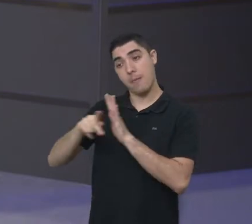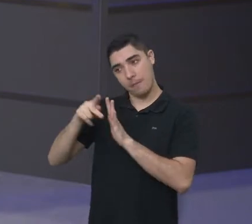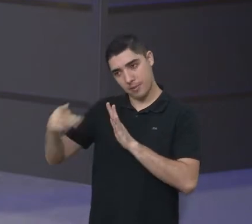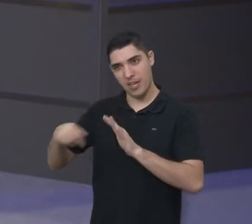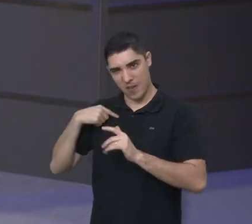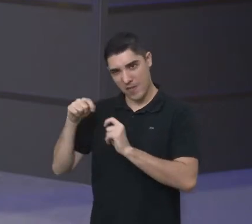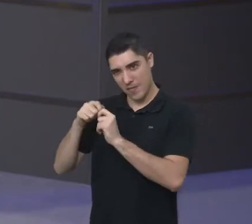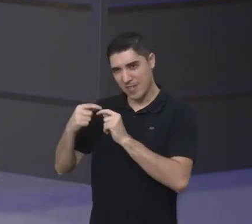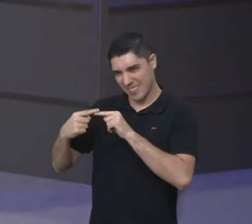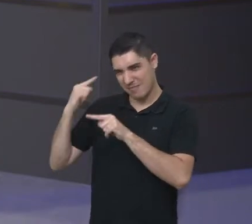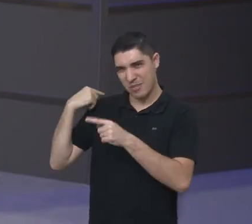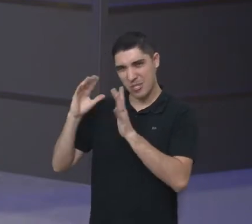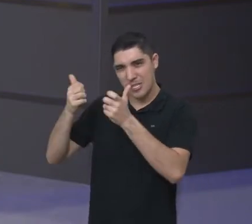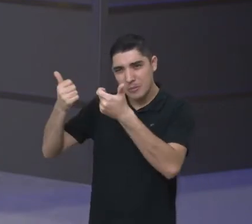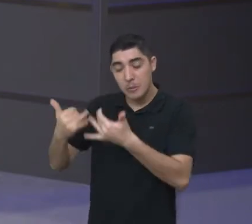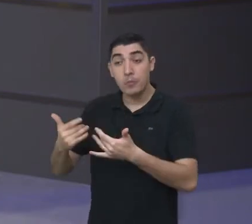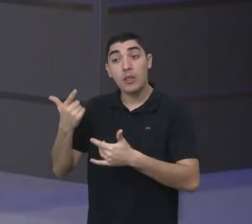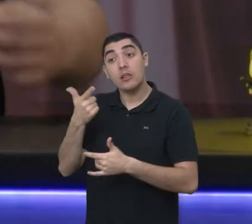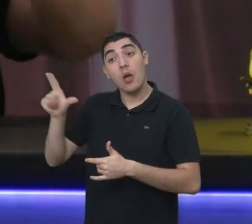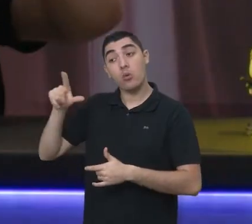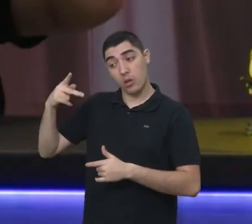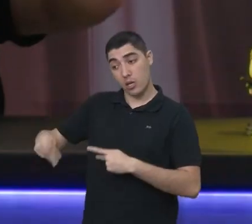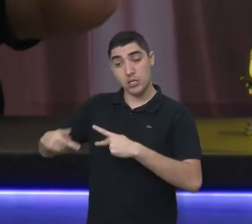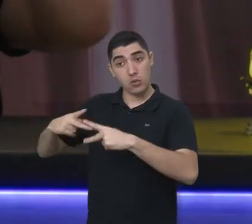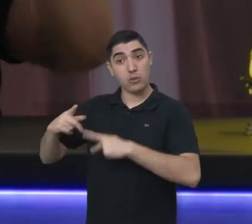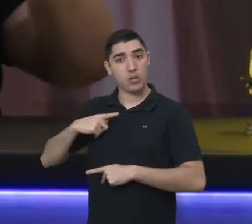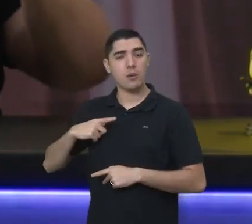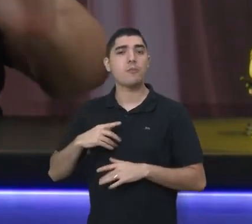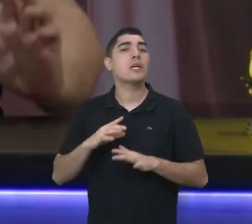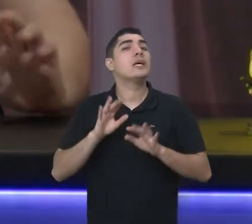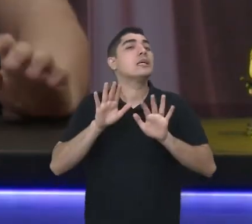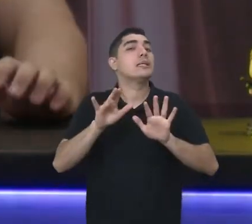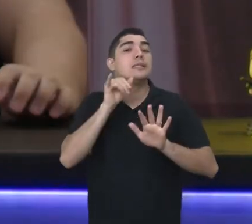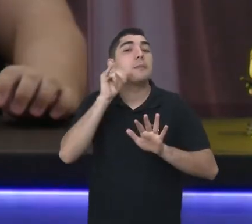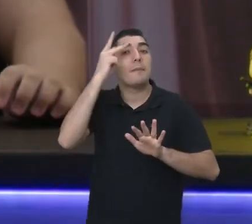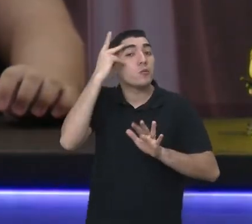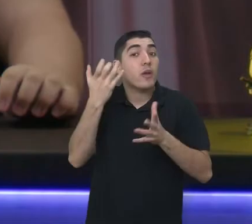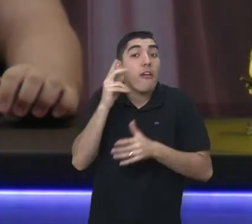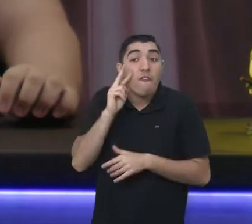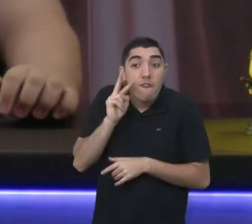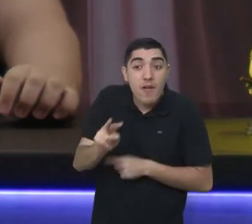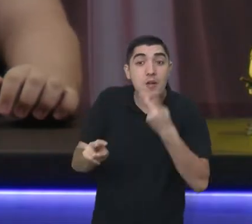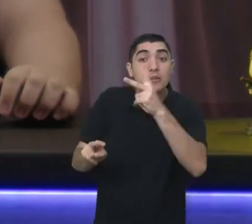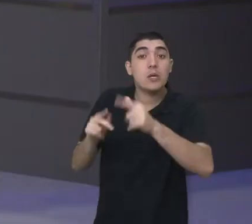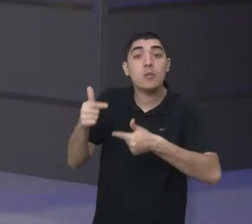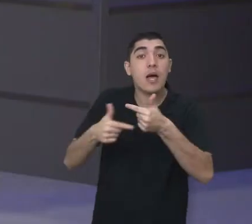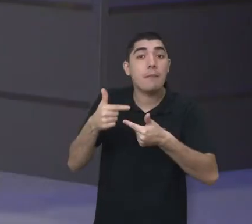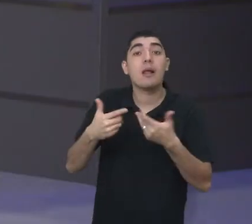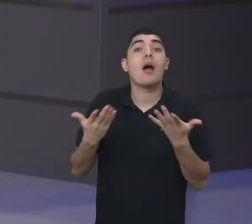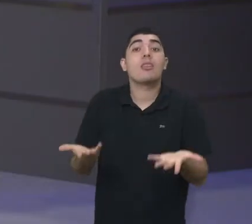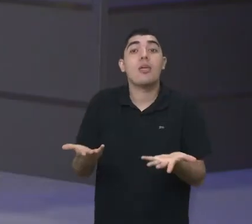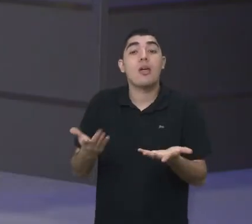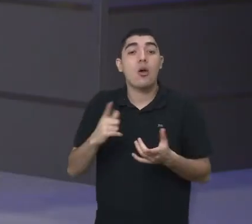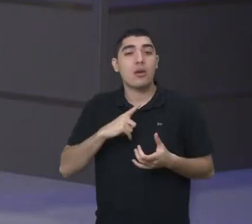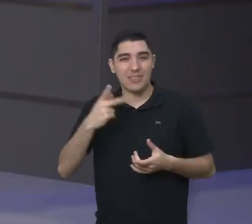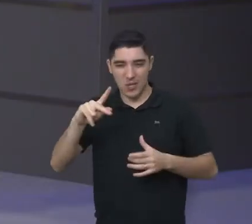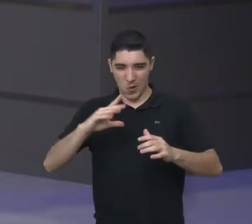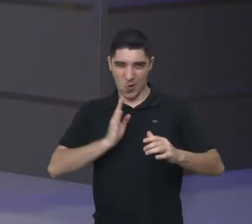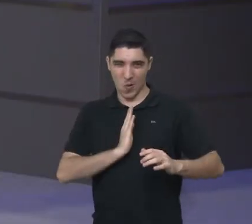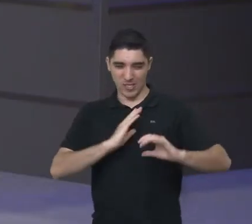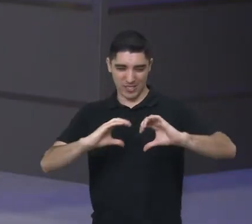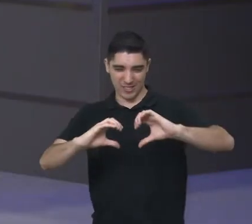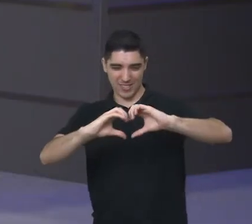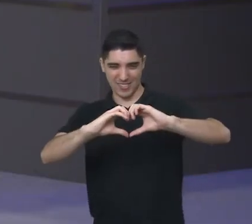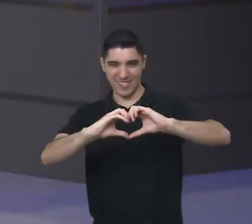José, consegui trazer para cá. Fala pra gente onde está. Quem quiser ver, onde vai pra ver seu coração? A ideia é circular